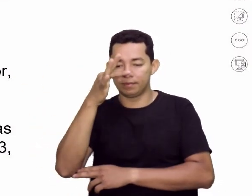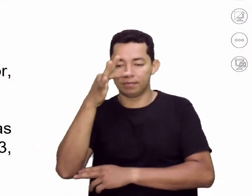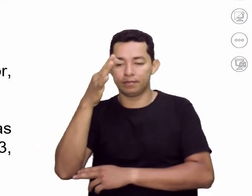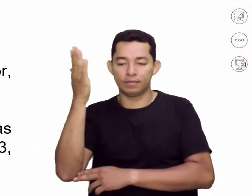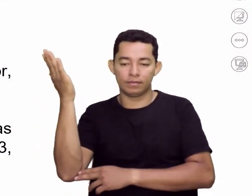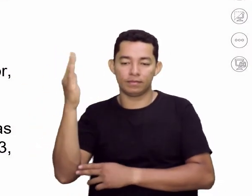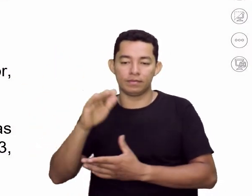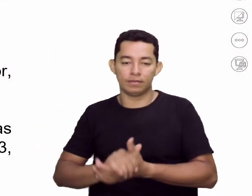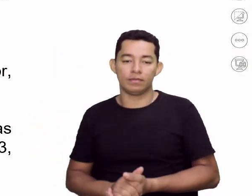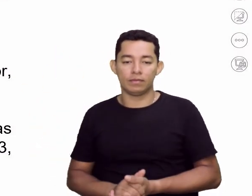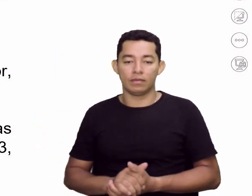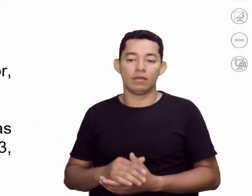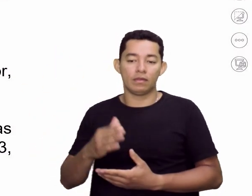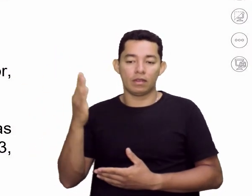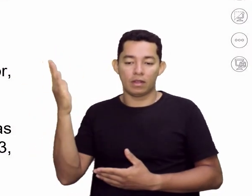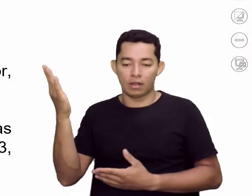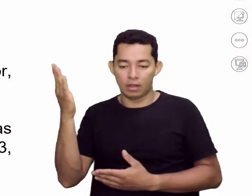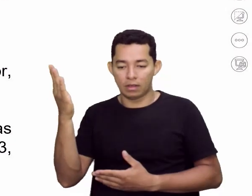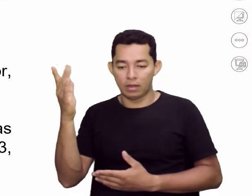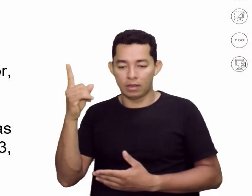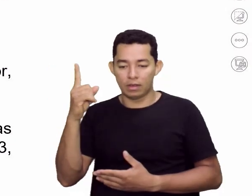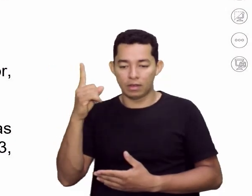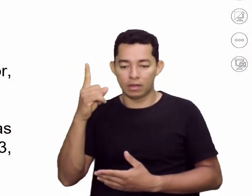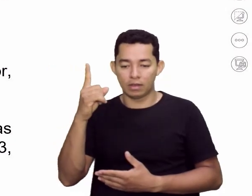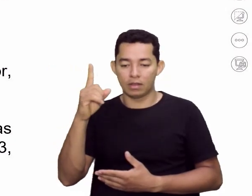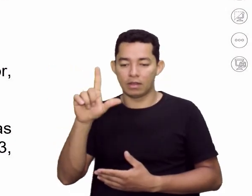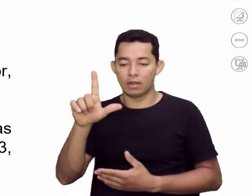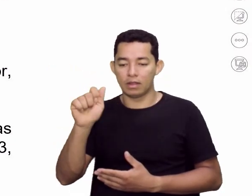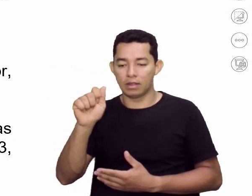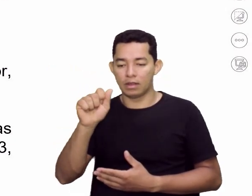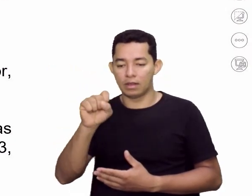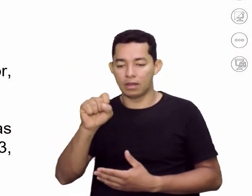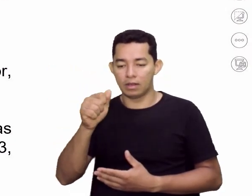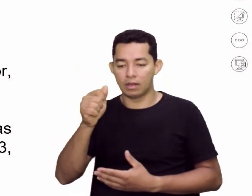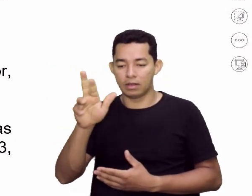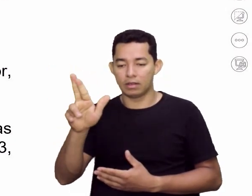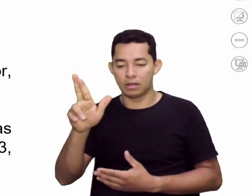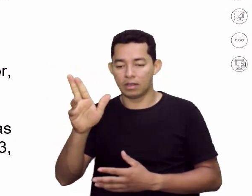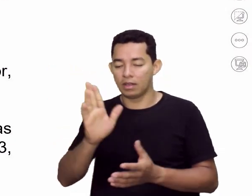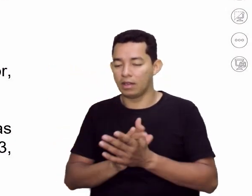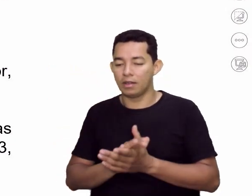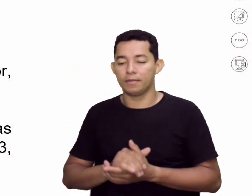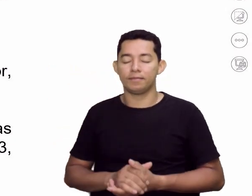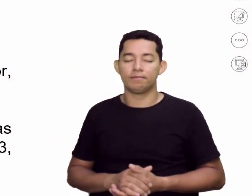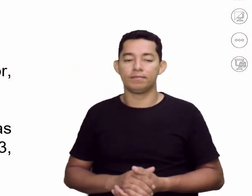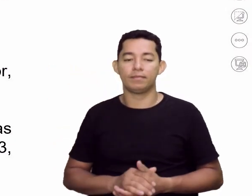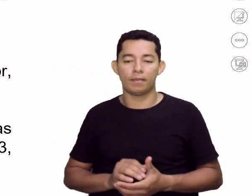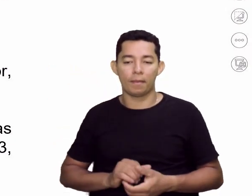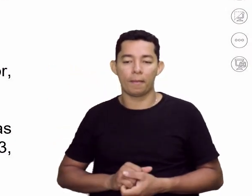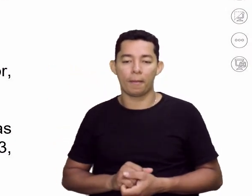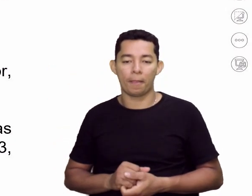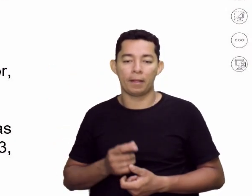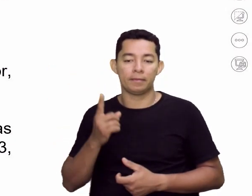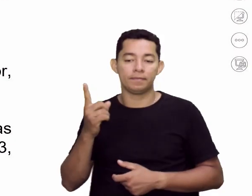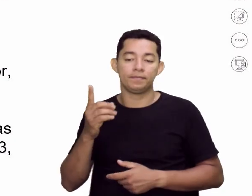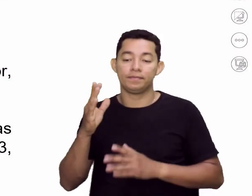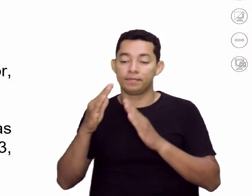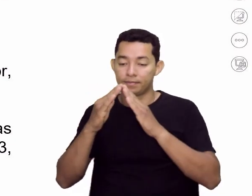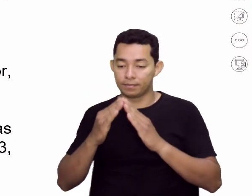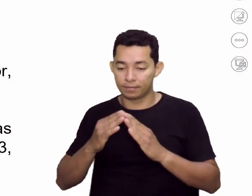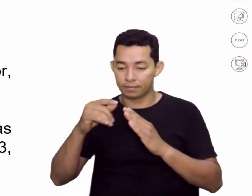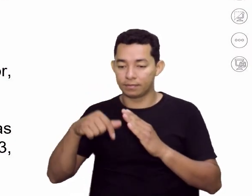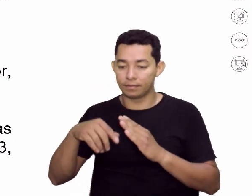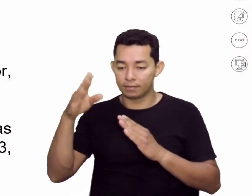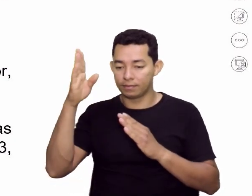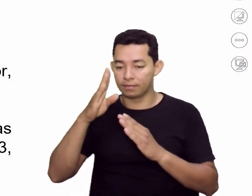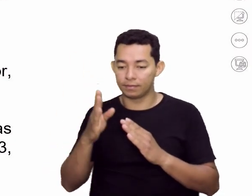do Lazar Segal. Está aqui ele, ó, o cabo aí. Gente boa, nunca foi preso à toa. Ele morou no Brasil um